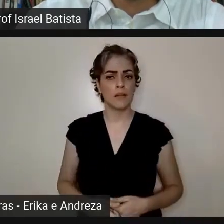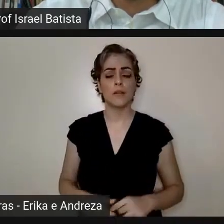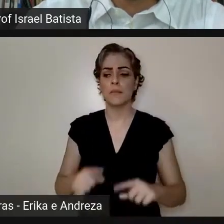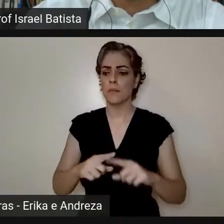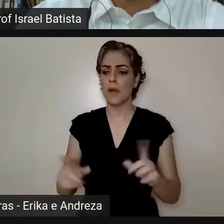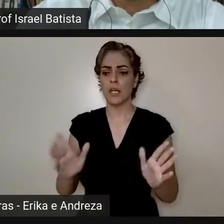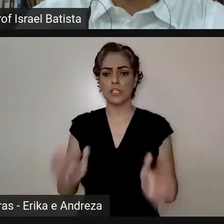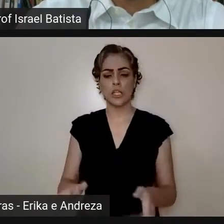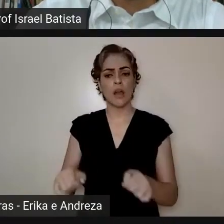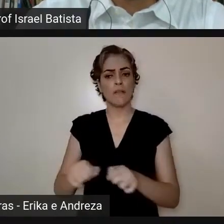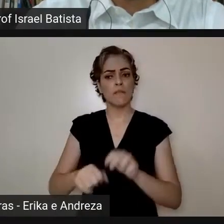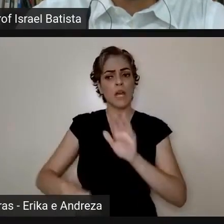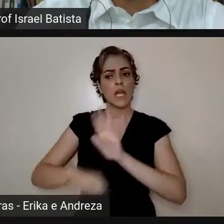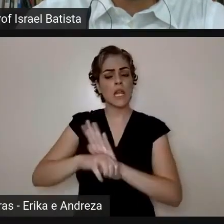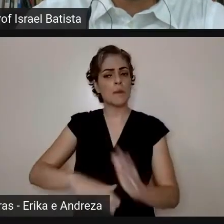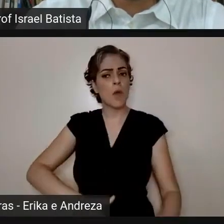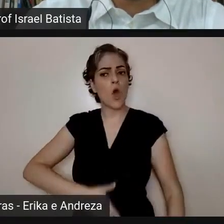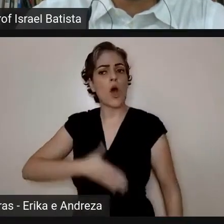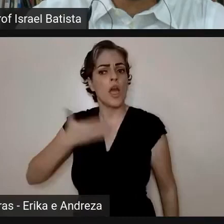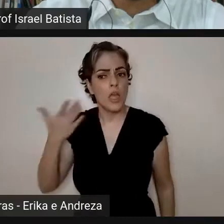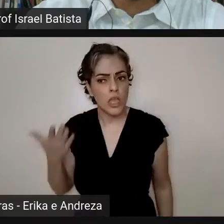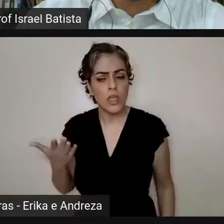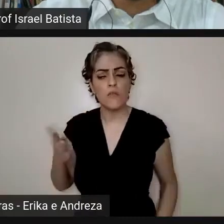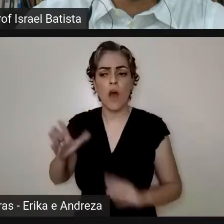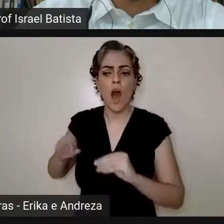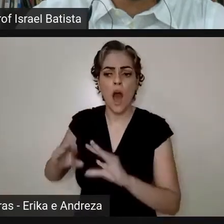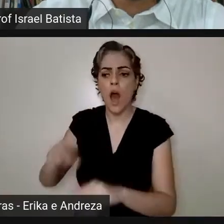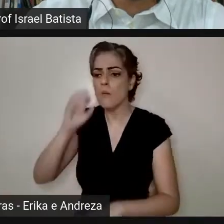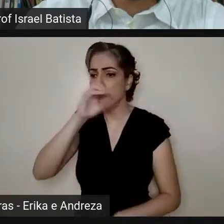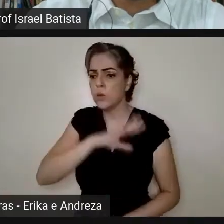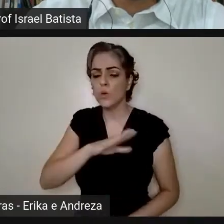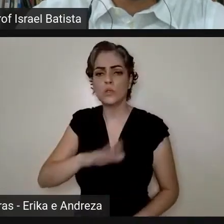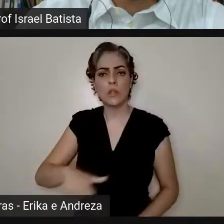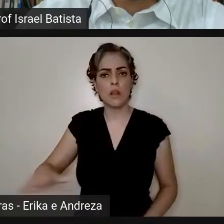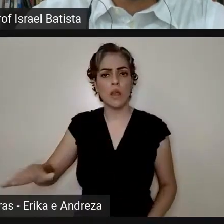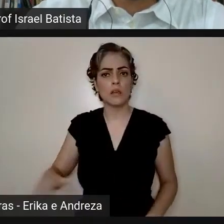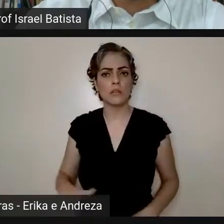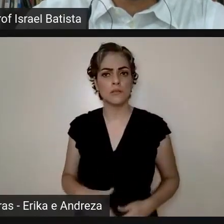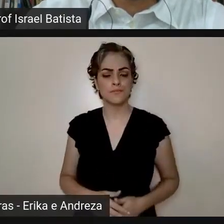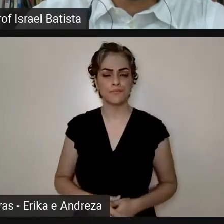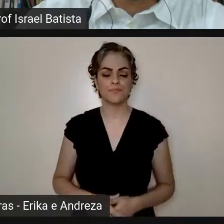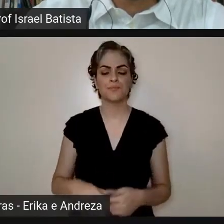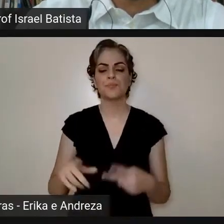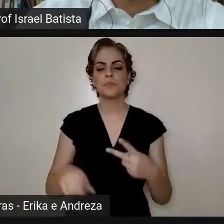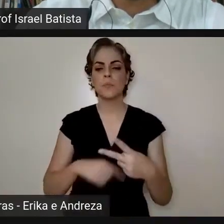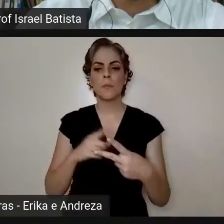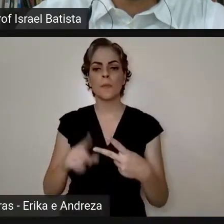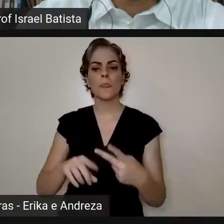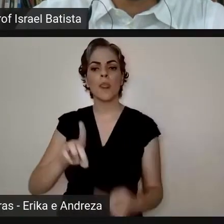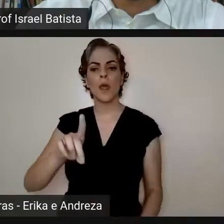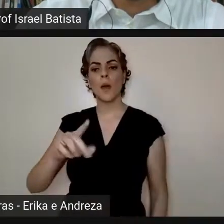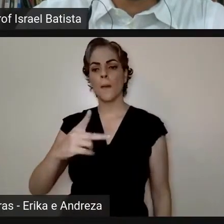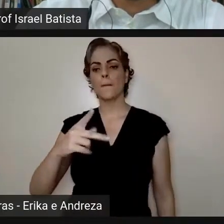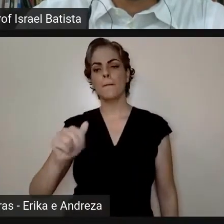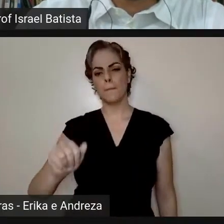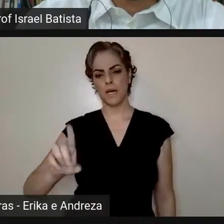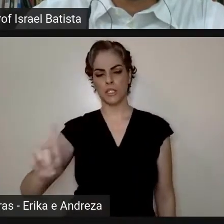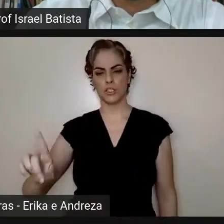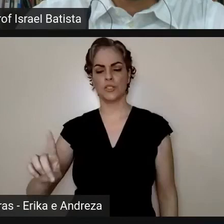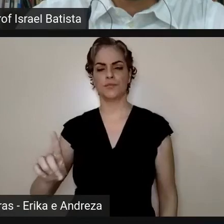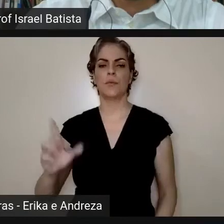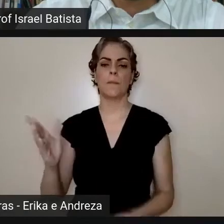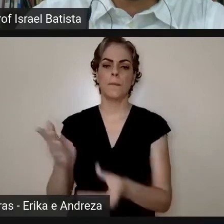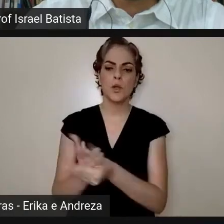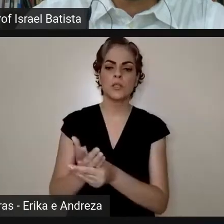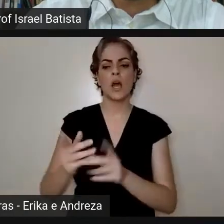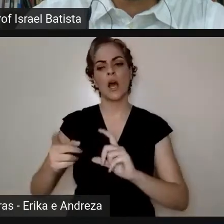crime horrível como abuso de menor. O segundo ponto que hoje a gente tem é a questão do PAD, processo administrativo disciplinar. Outro dia, ele